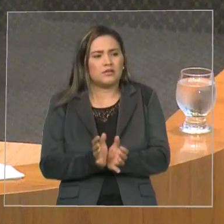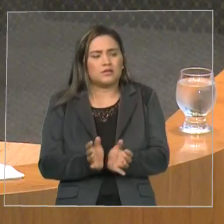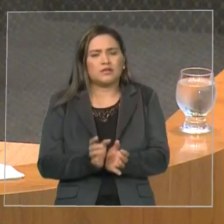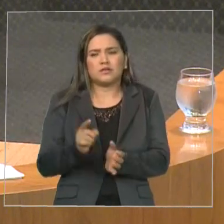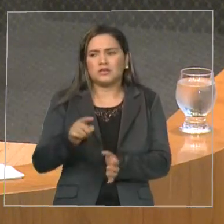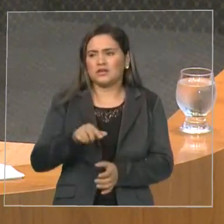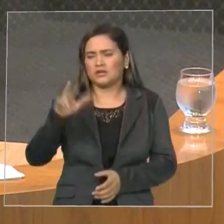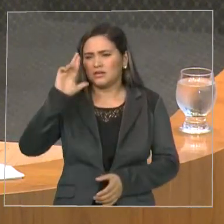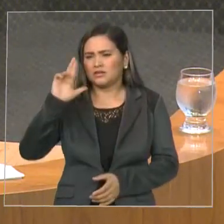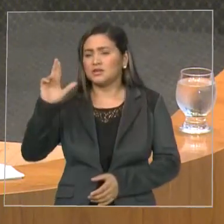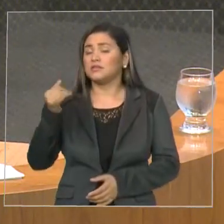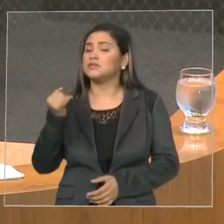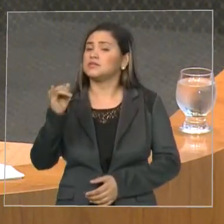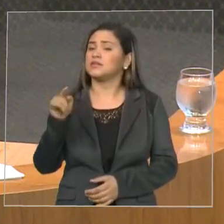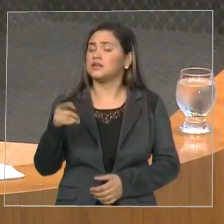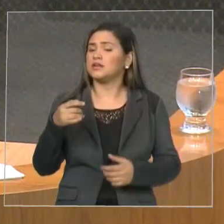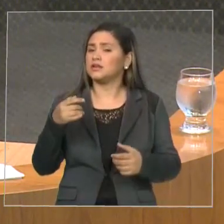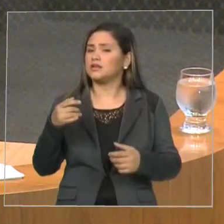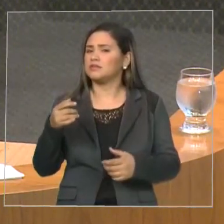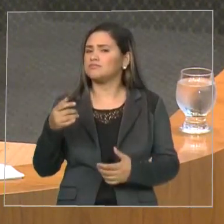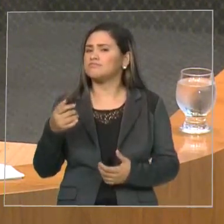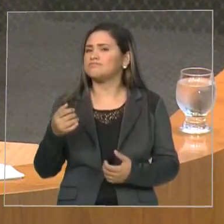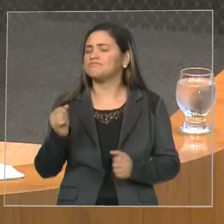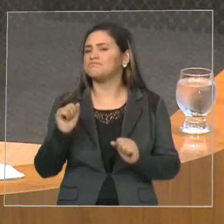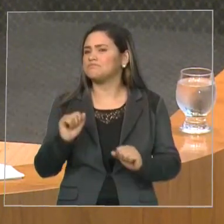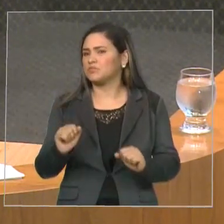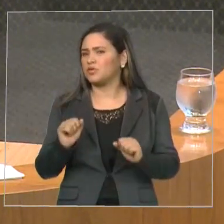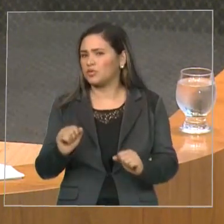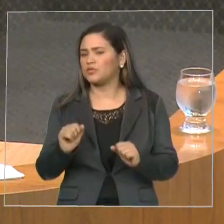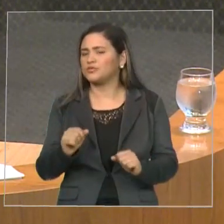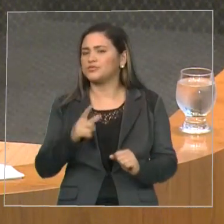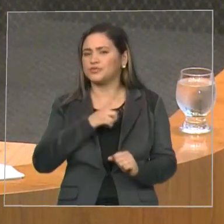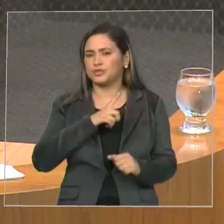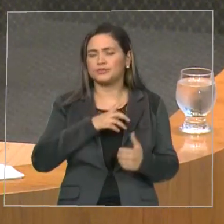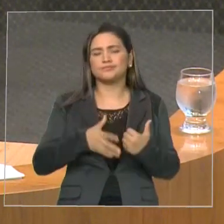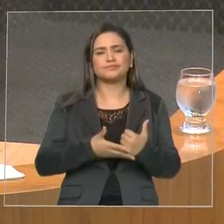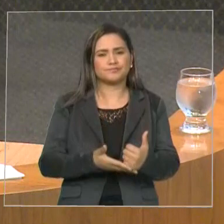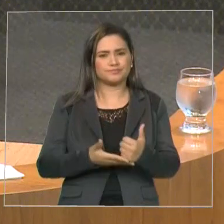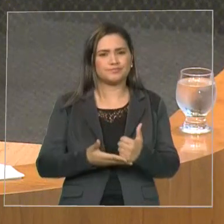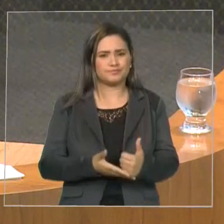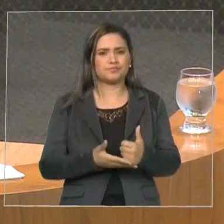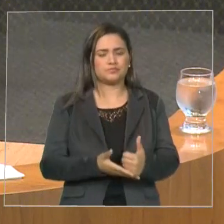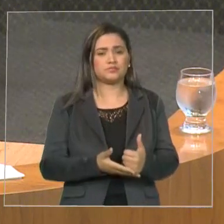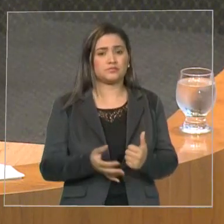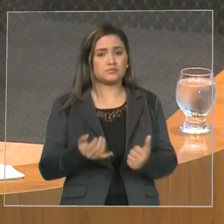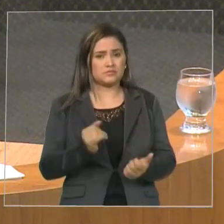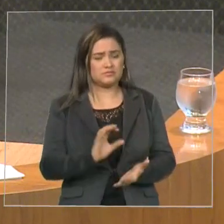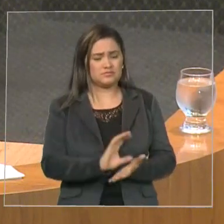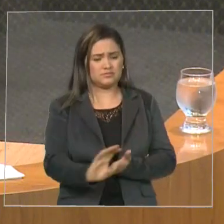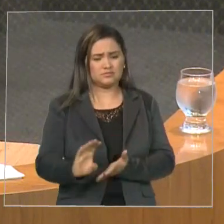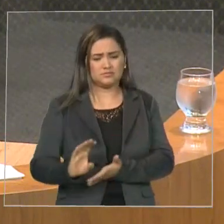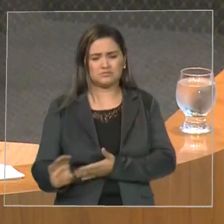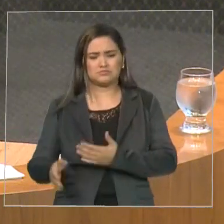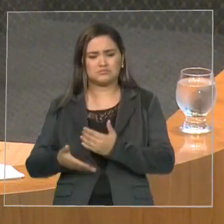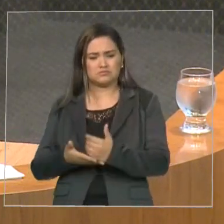Flávio Dino merece o apoio de Vossas Excelências e se emendas e se ajudas